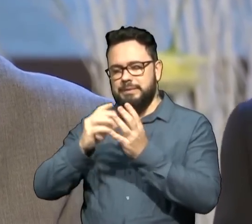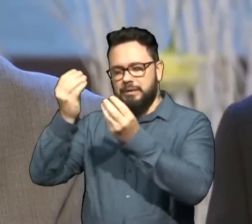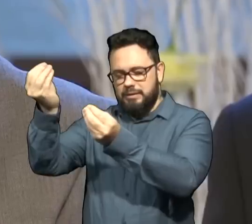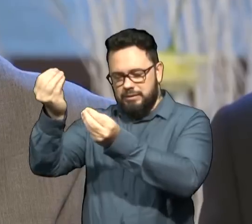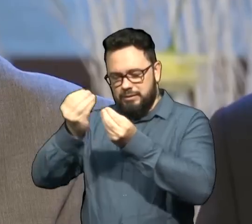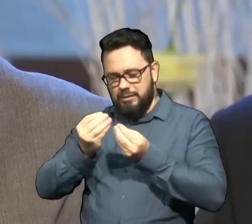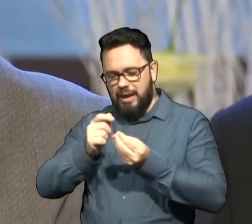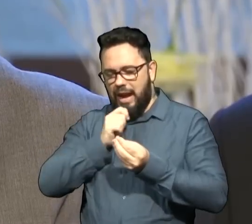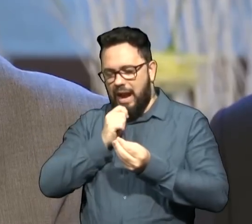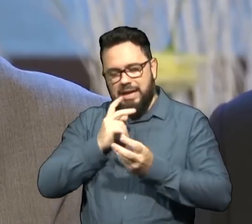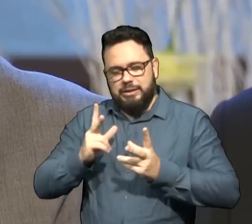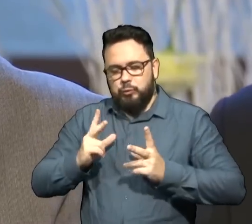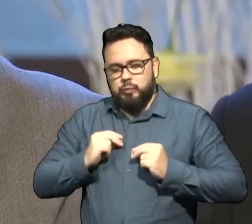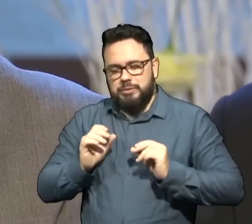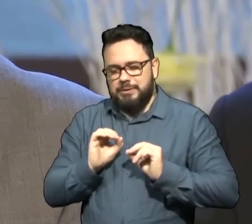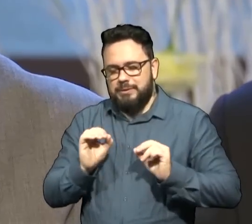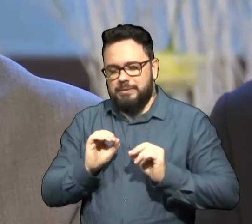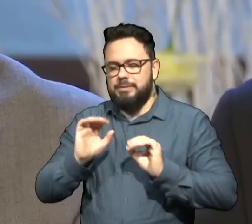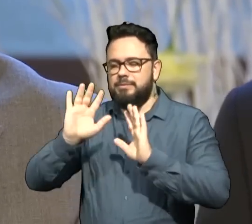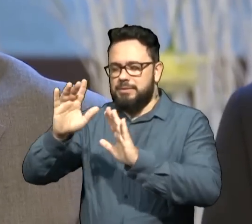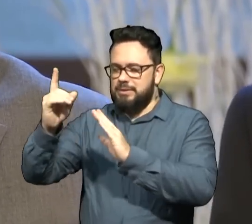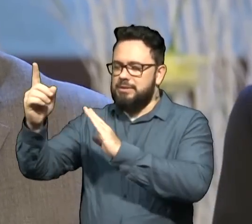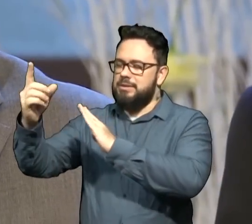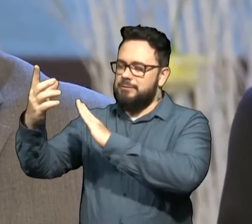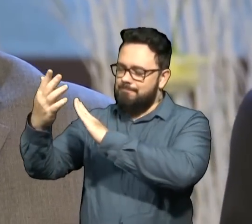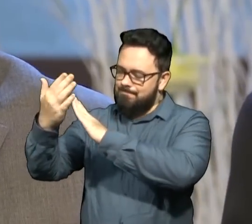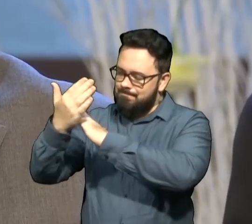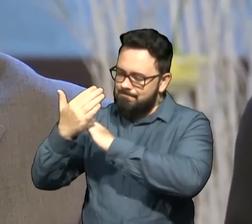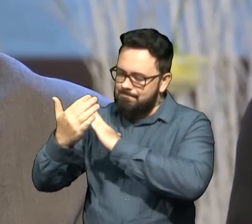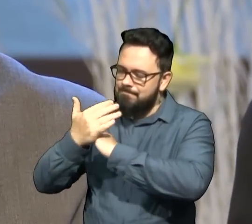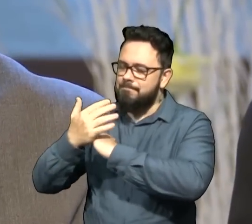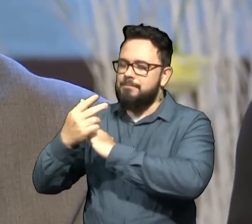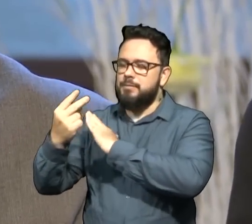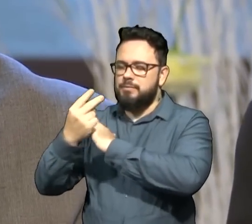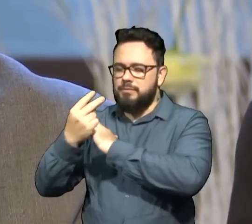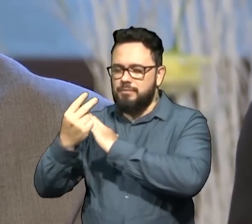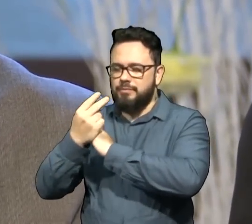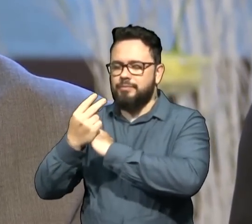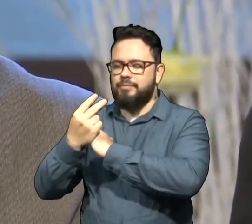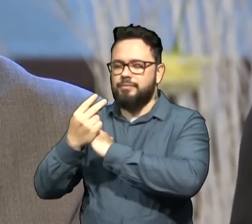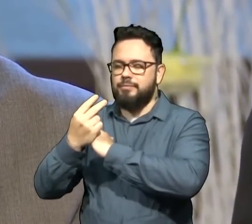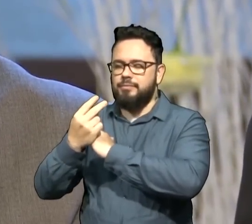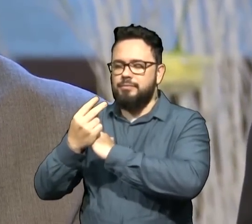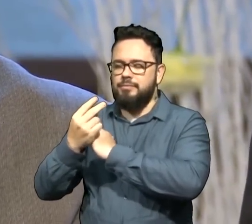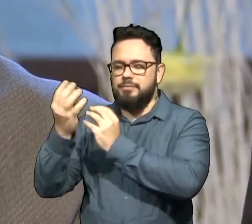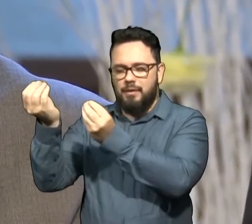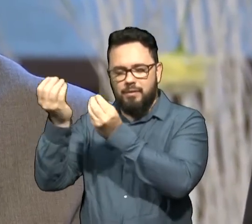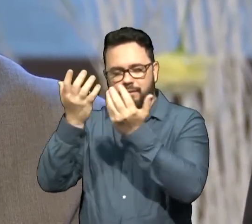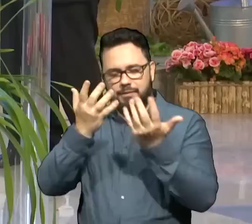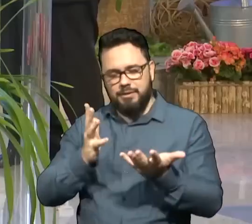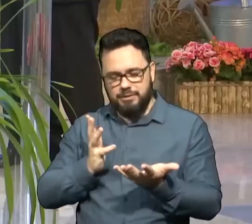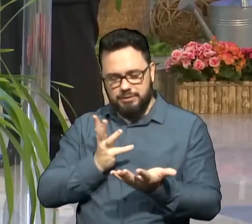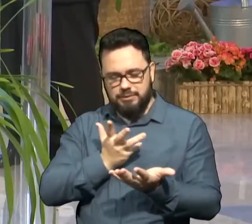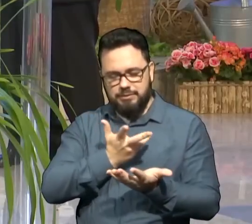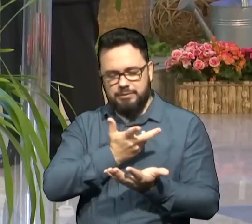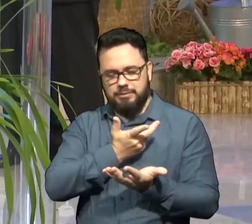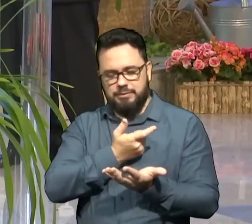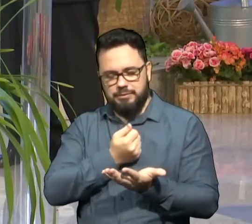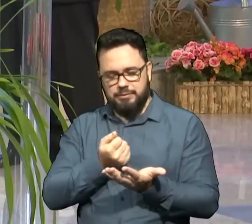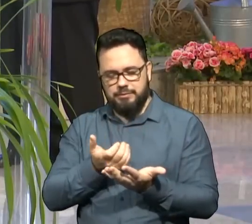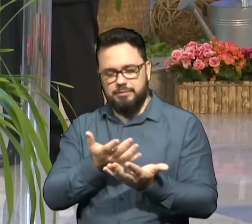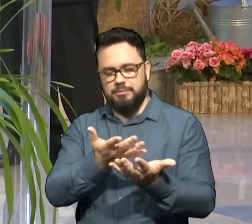nos dá é a mão que Deus estende oferecendo salvação